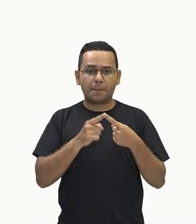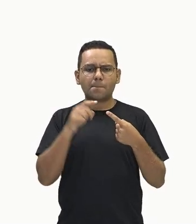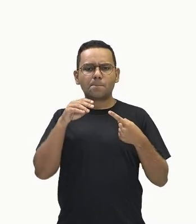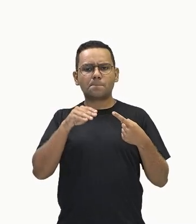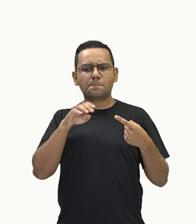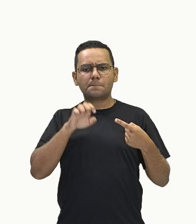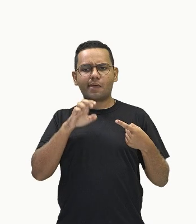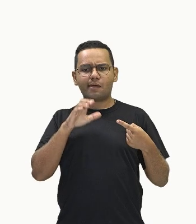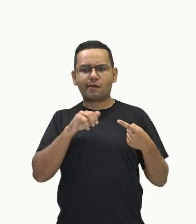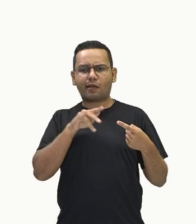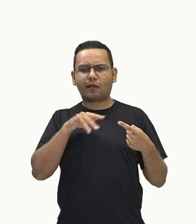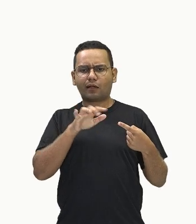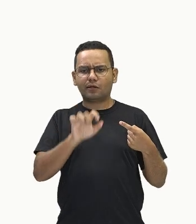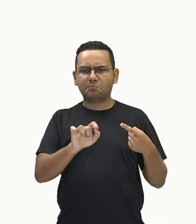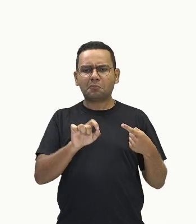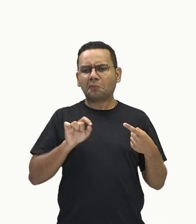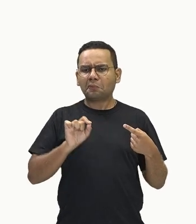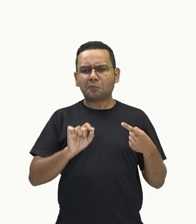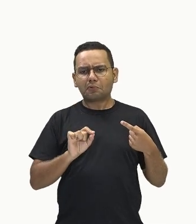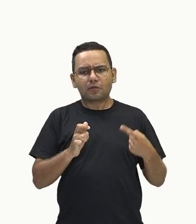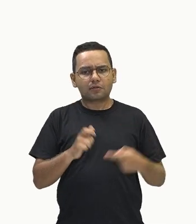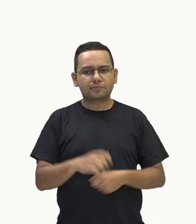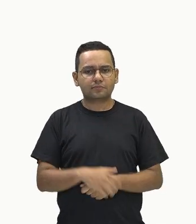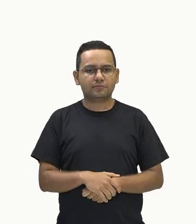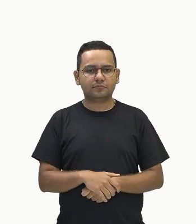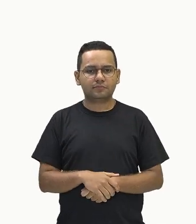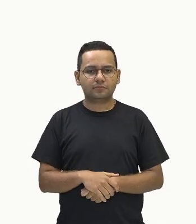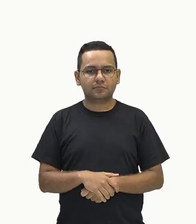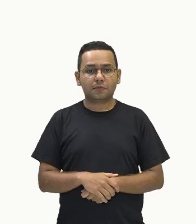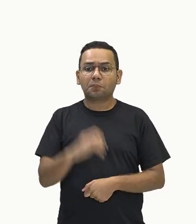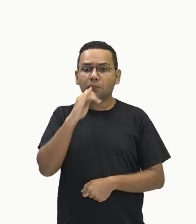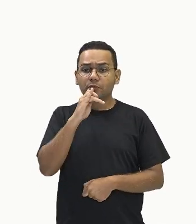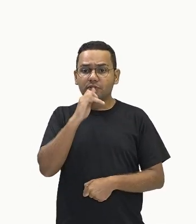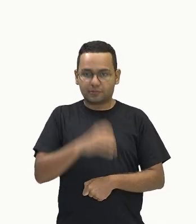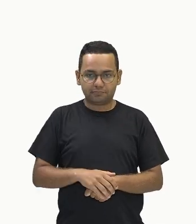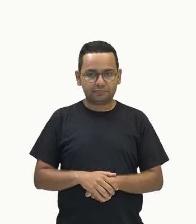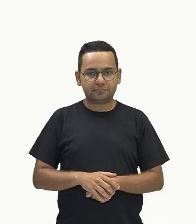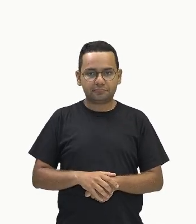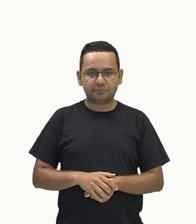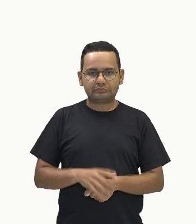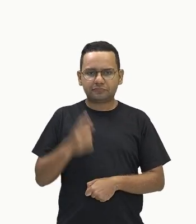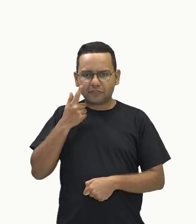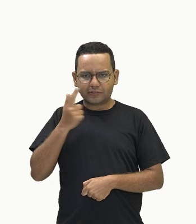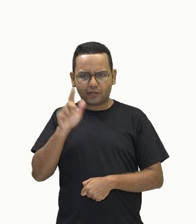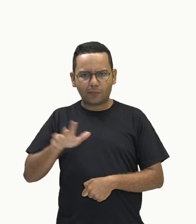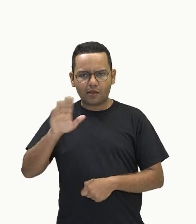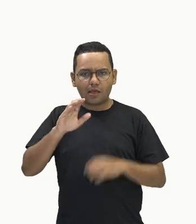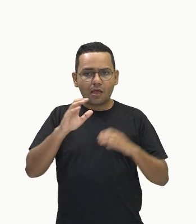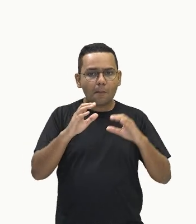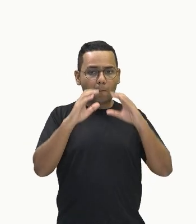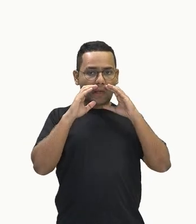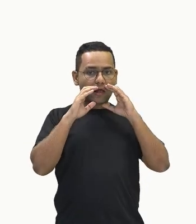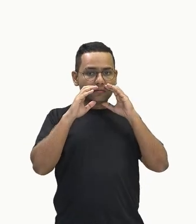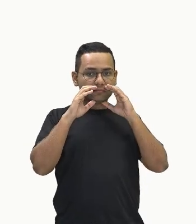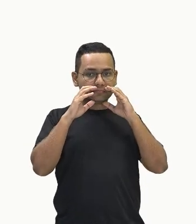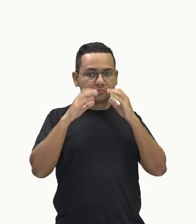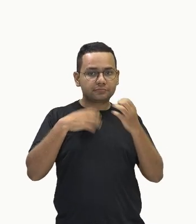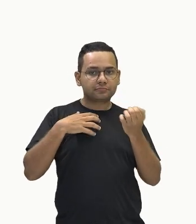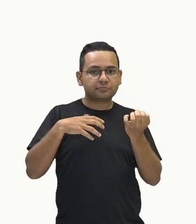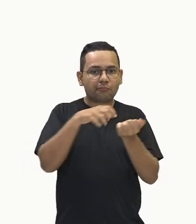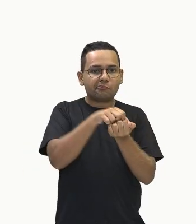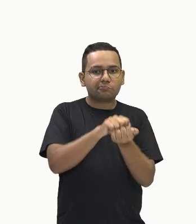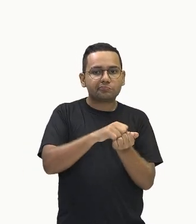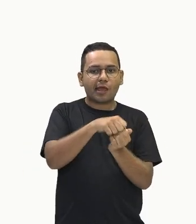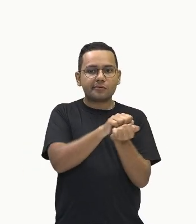eu disse, essa etapa mecânica, ela vai iniciar pelo processo de